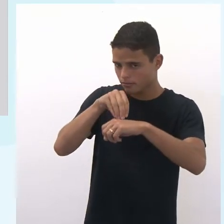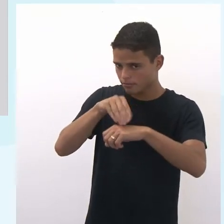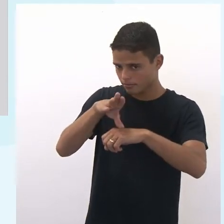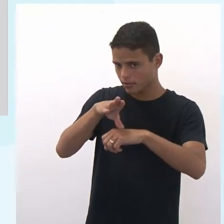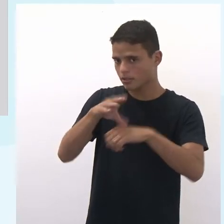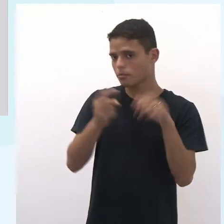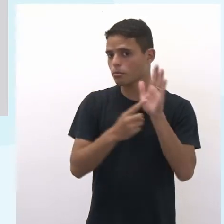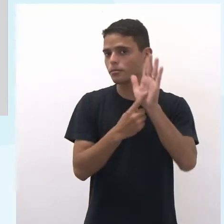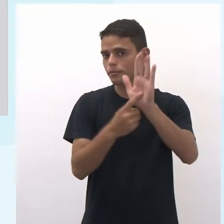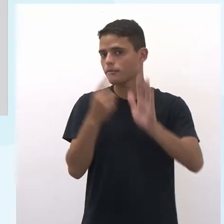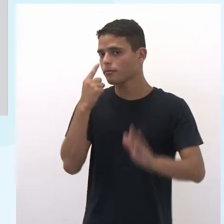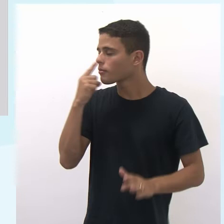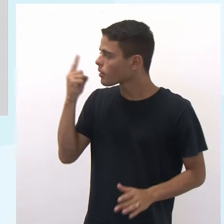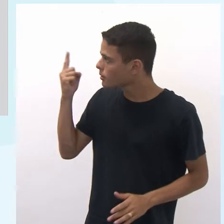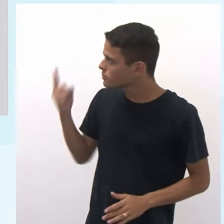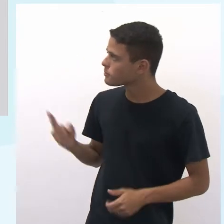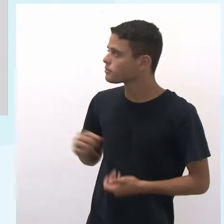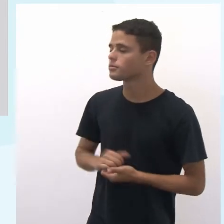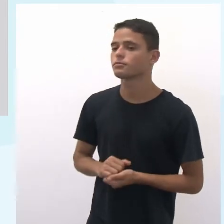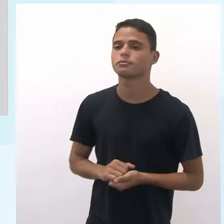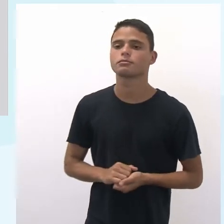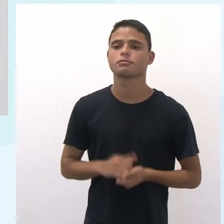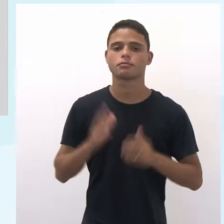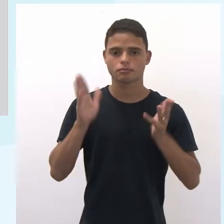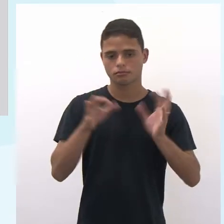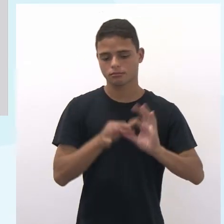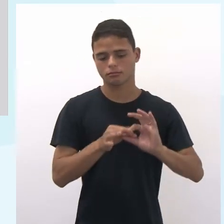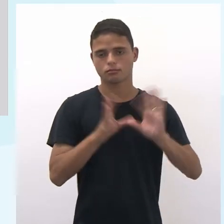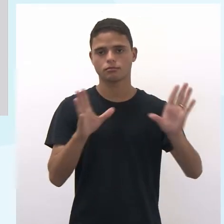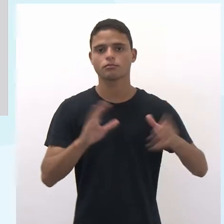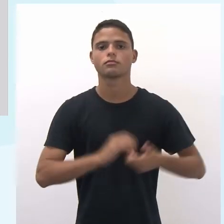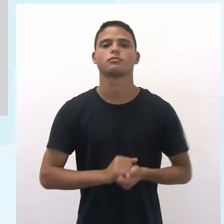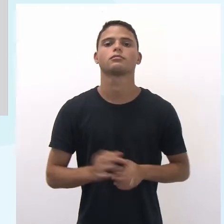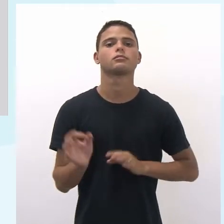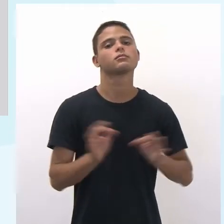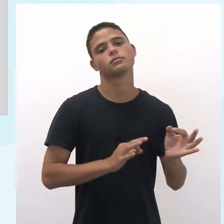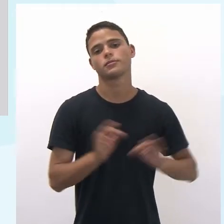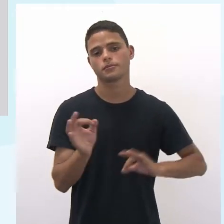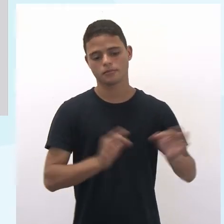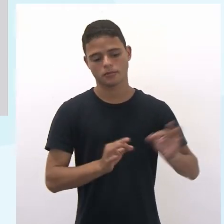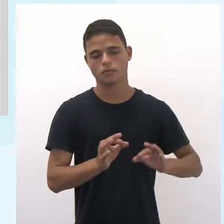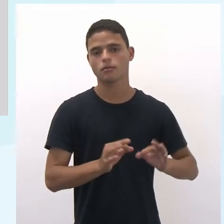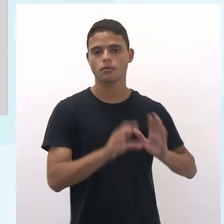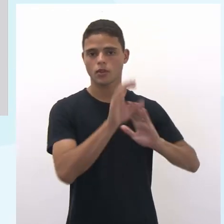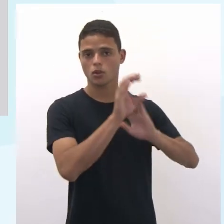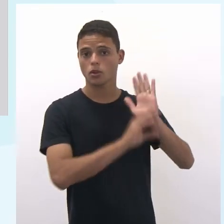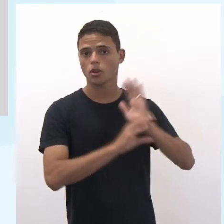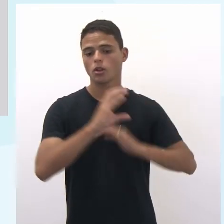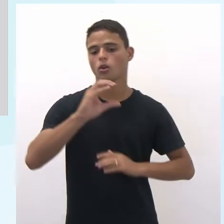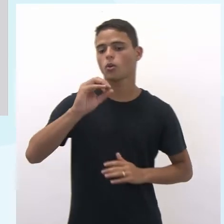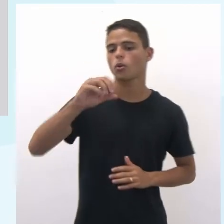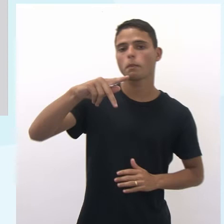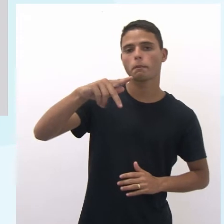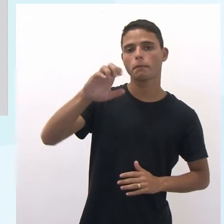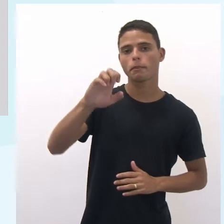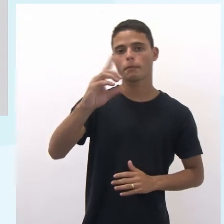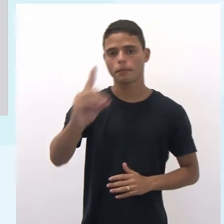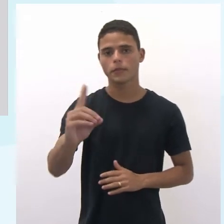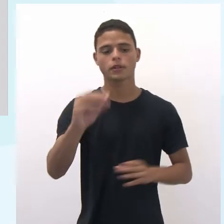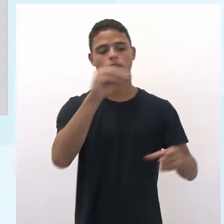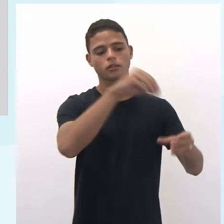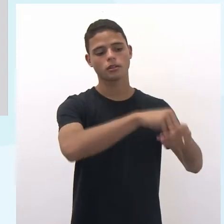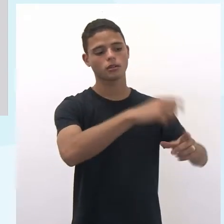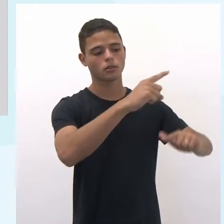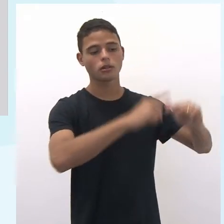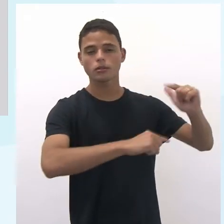para vocês o recurso que já está disponível, produzido aí pela equipe curricular da COPED, inserido no material,